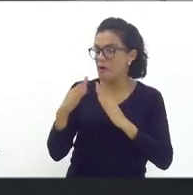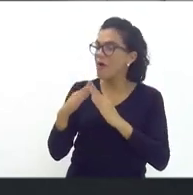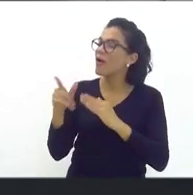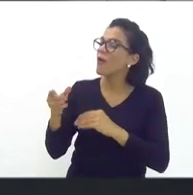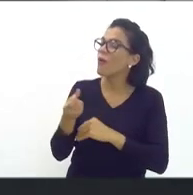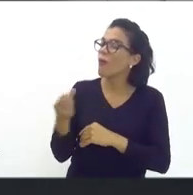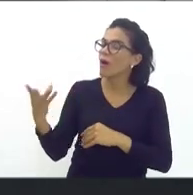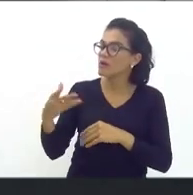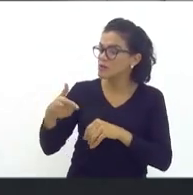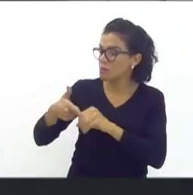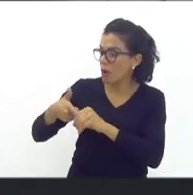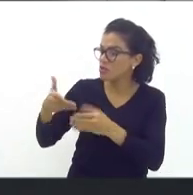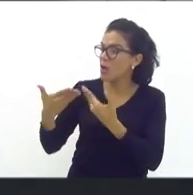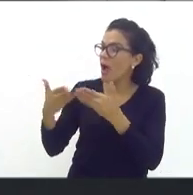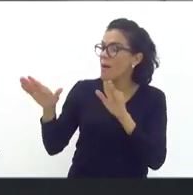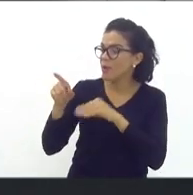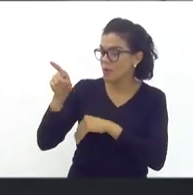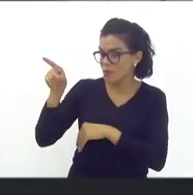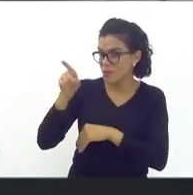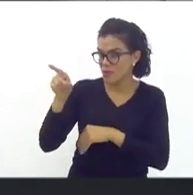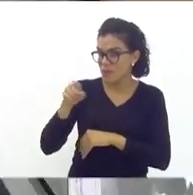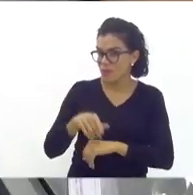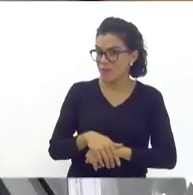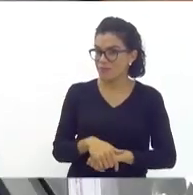quantos postes Fabíola nessa linha